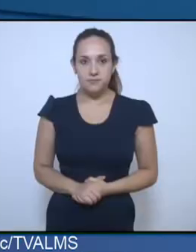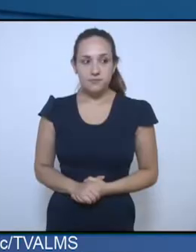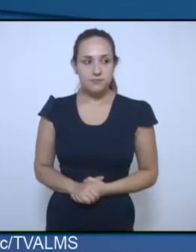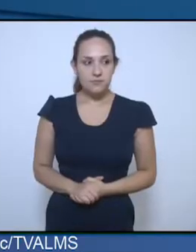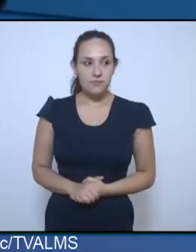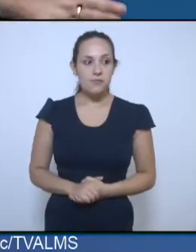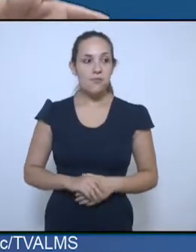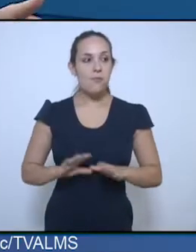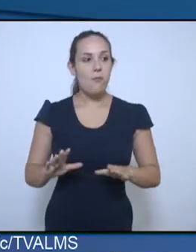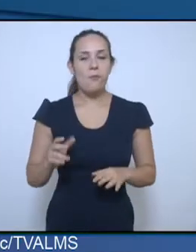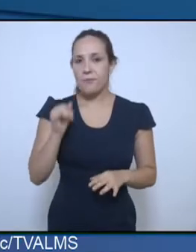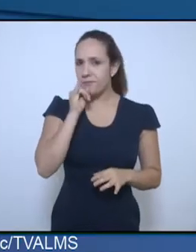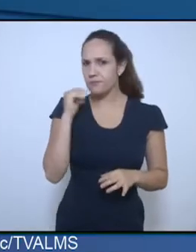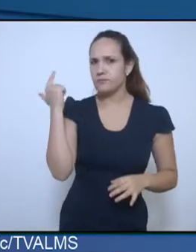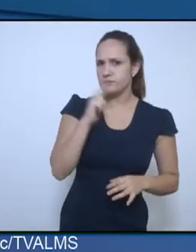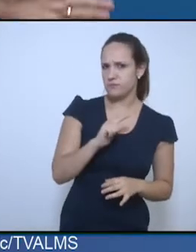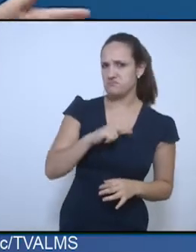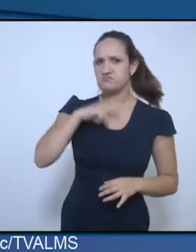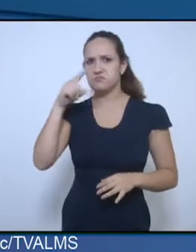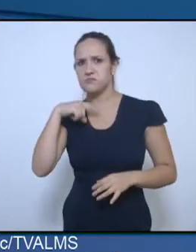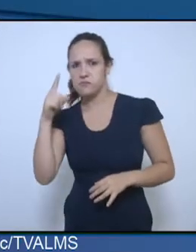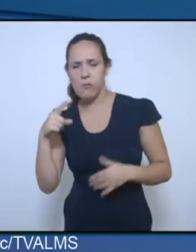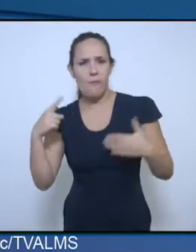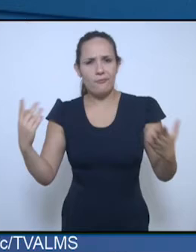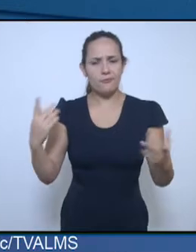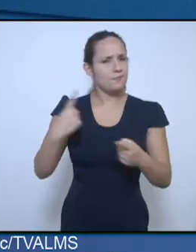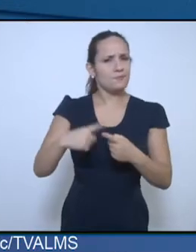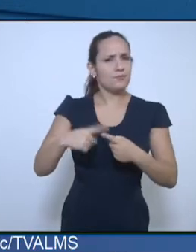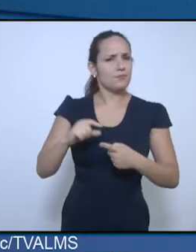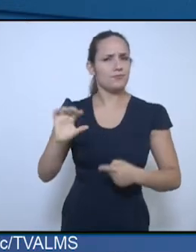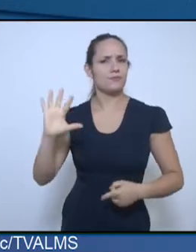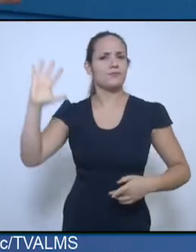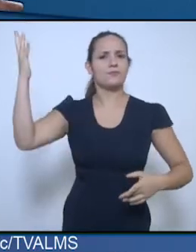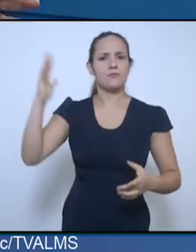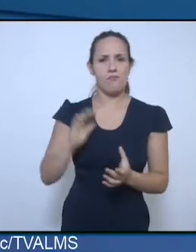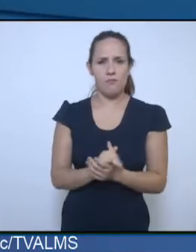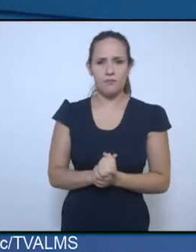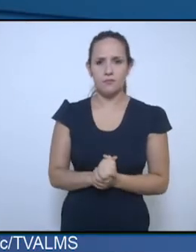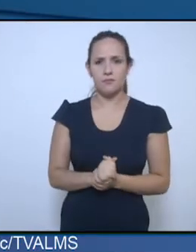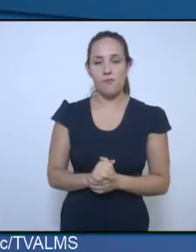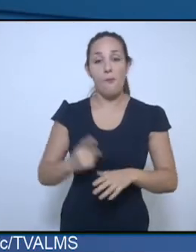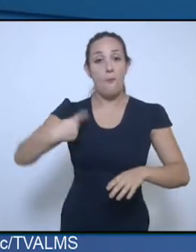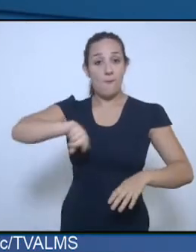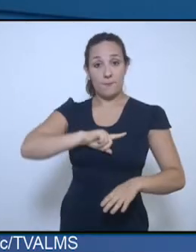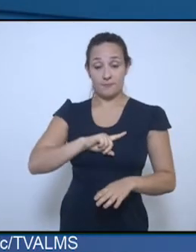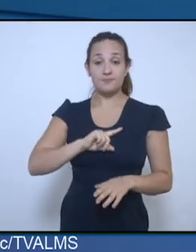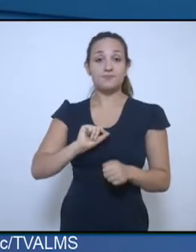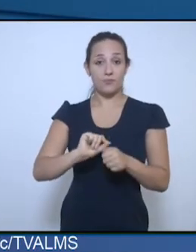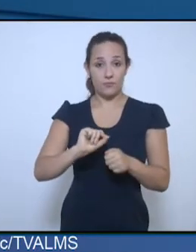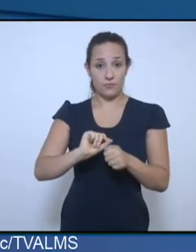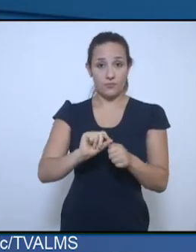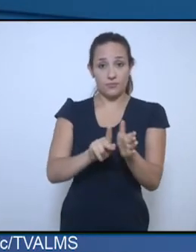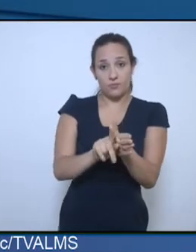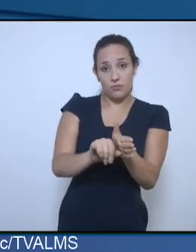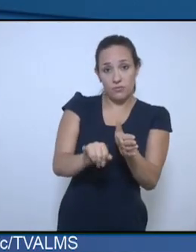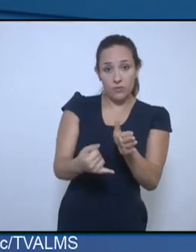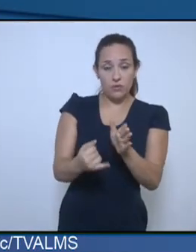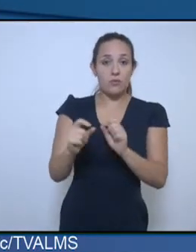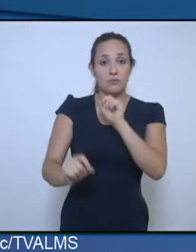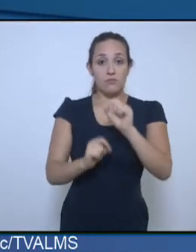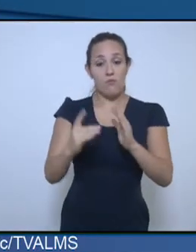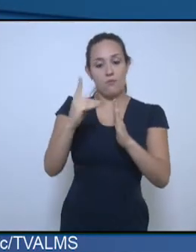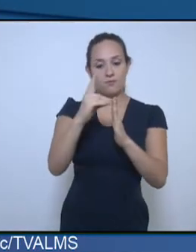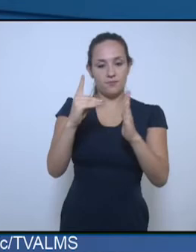prova, consegue, não consegue, por que existe essa situação? Então, nós fizemos um projeto de